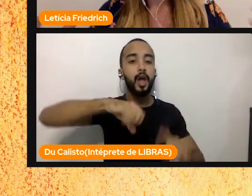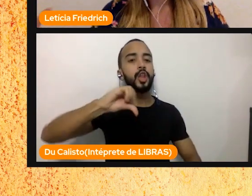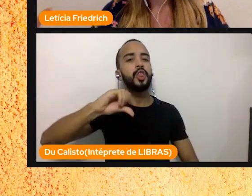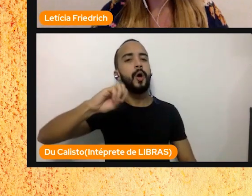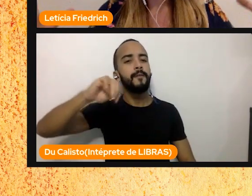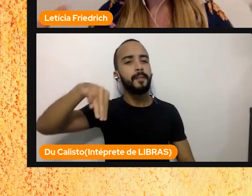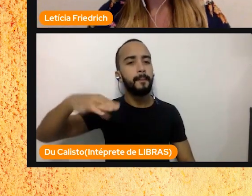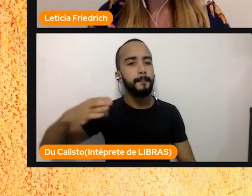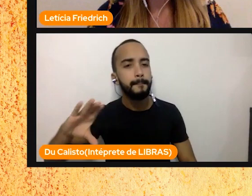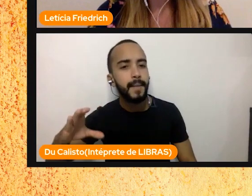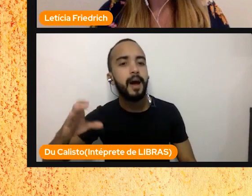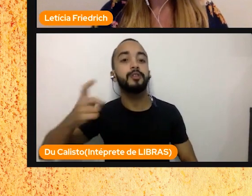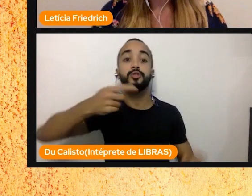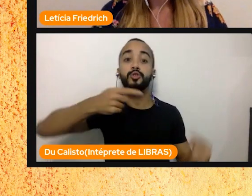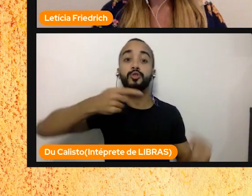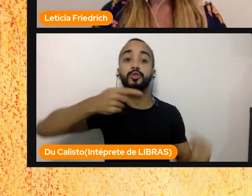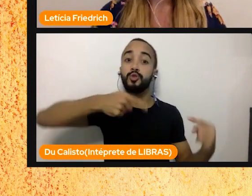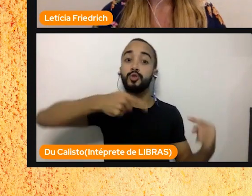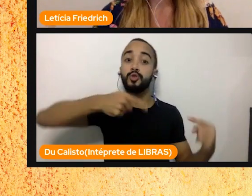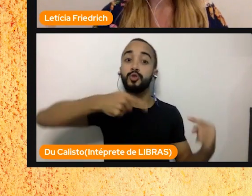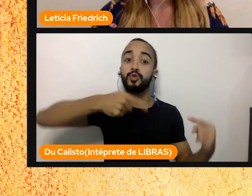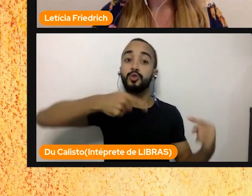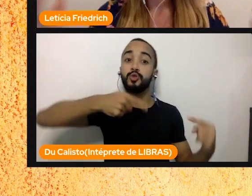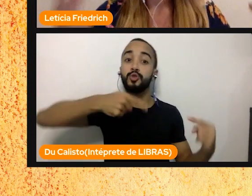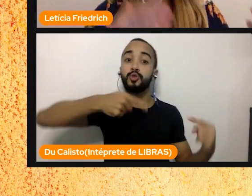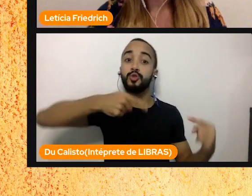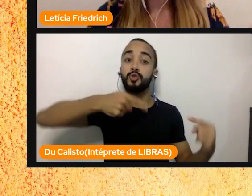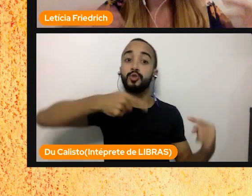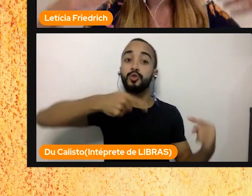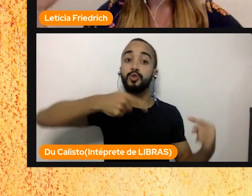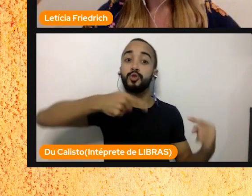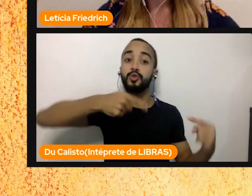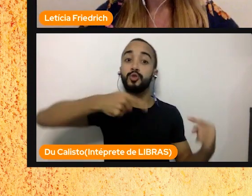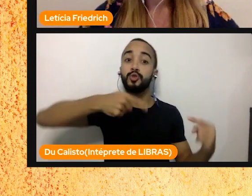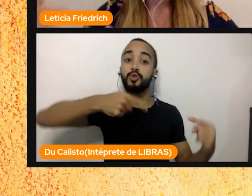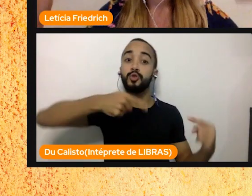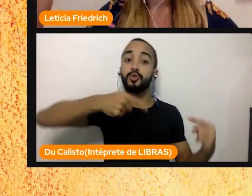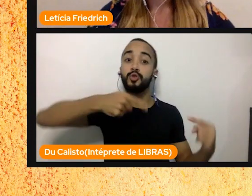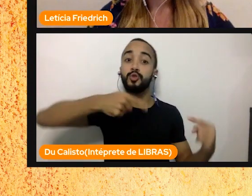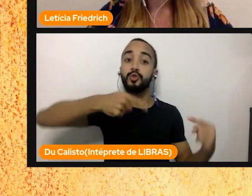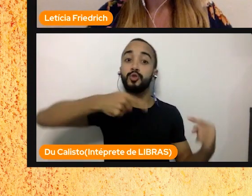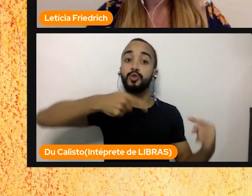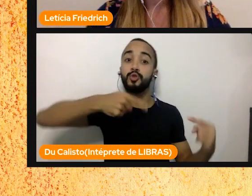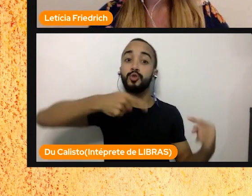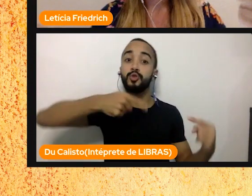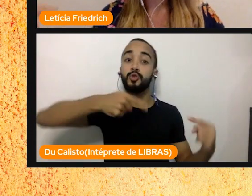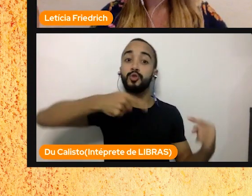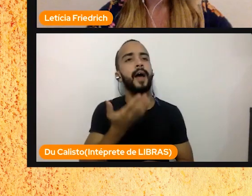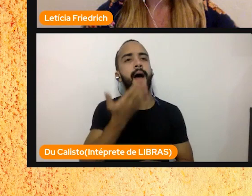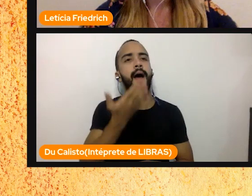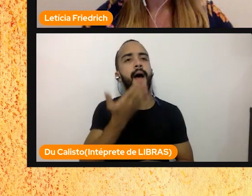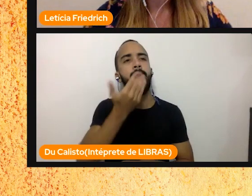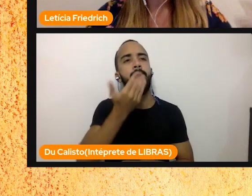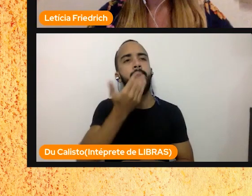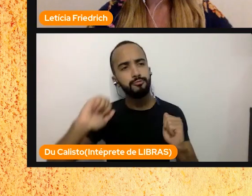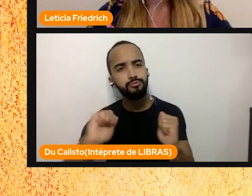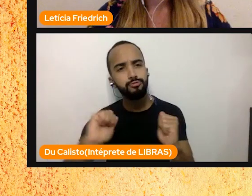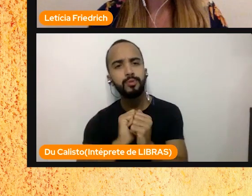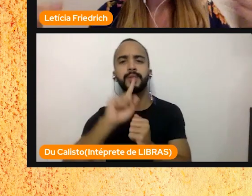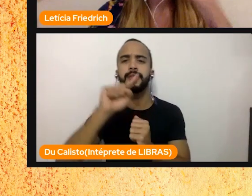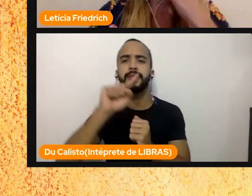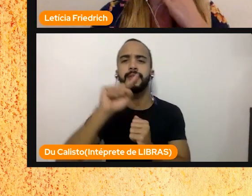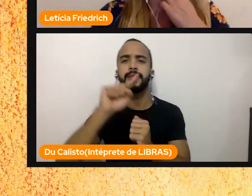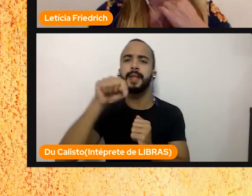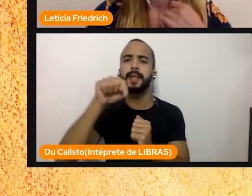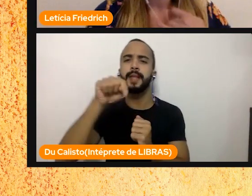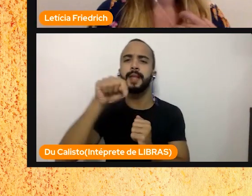de animação e de som para assistir, e saímos dali para almoçar juntos e já falar sobre agendamento do Foley, edição de som,